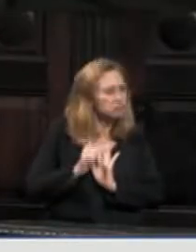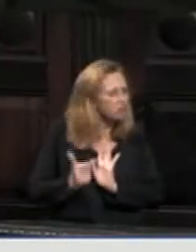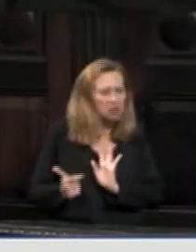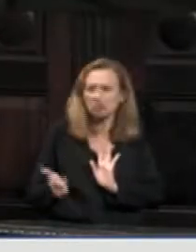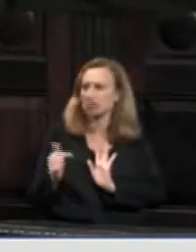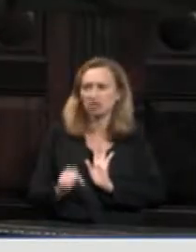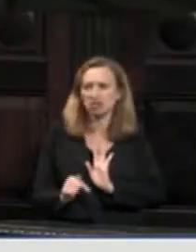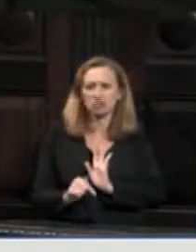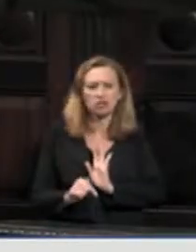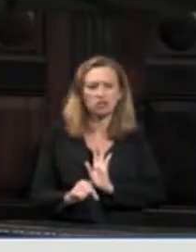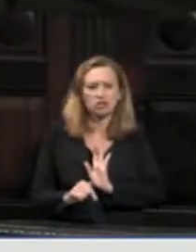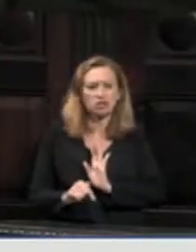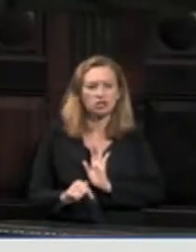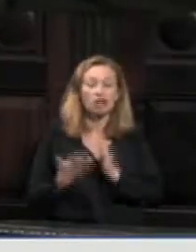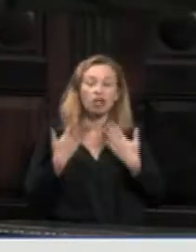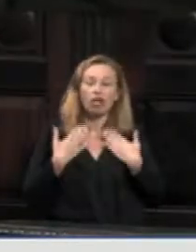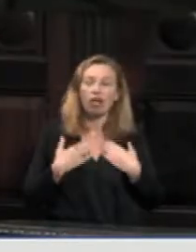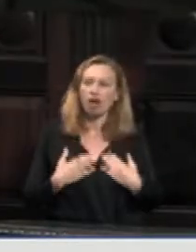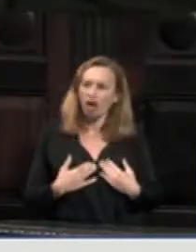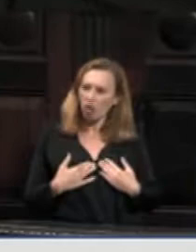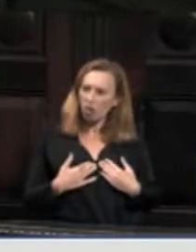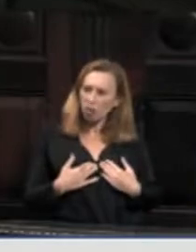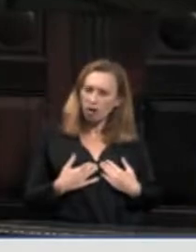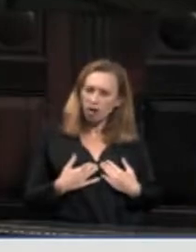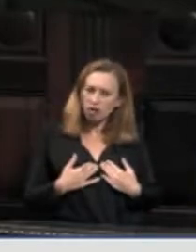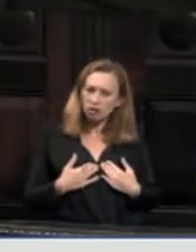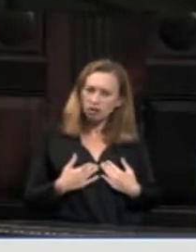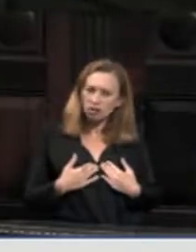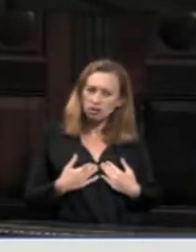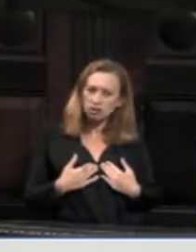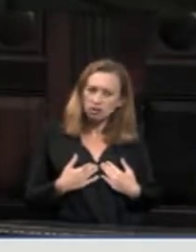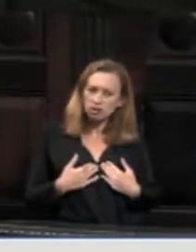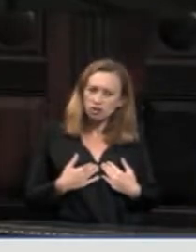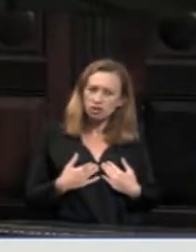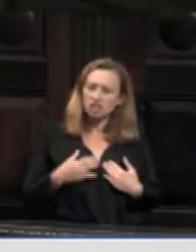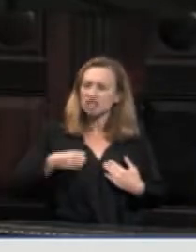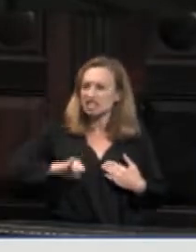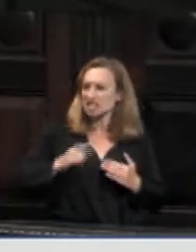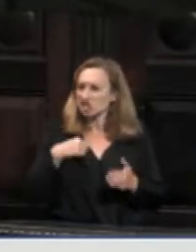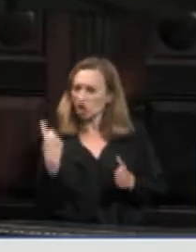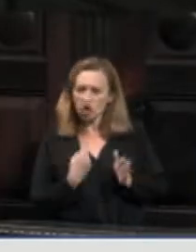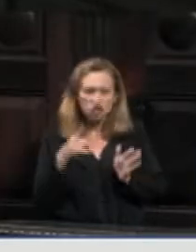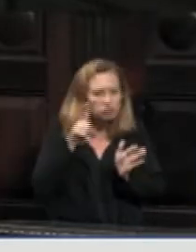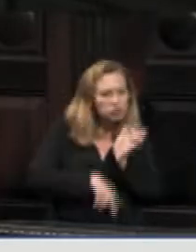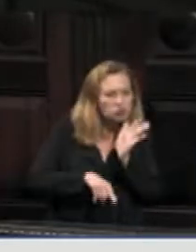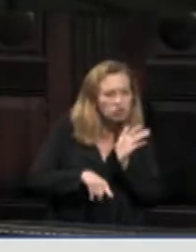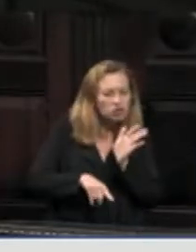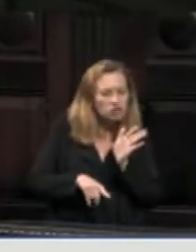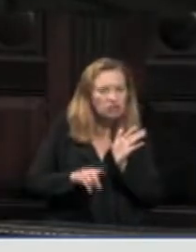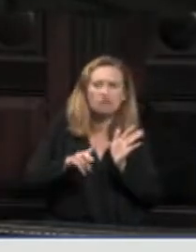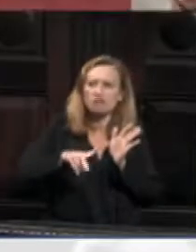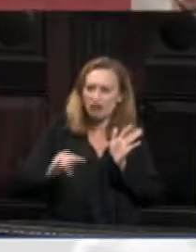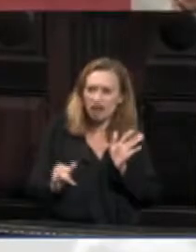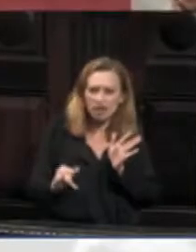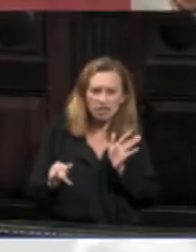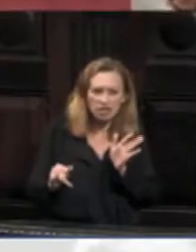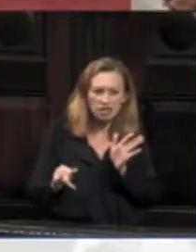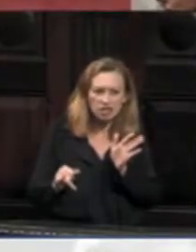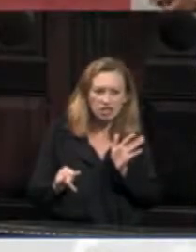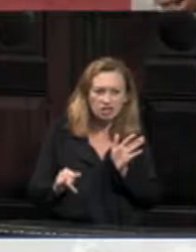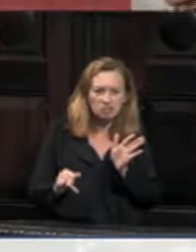aqui a tranquilidade de que, se reduzirmos isso vai aumentar,